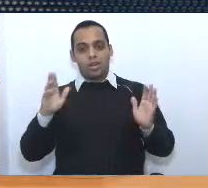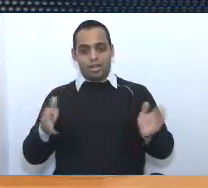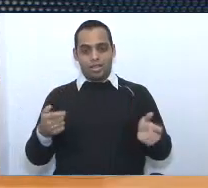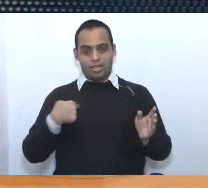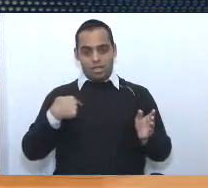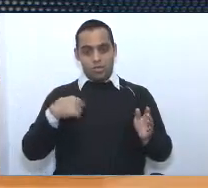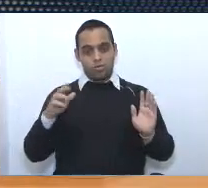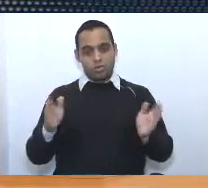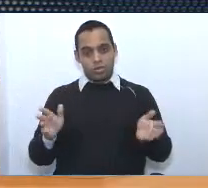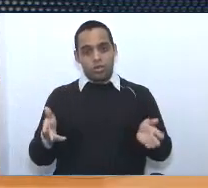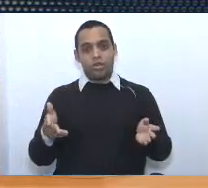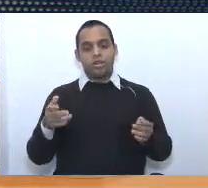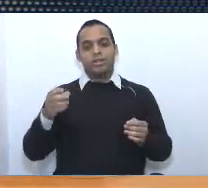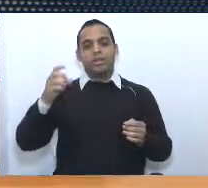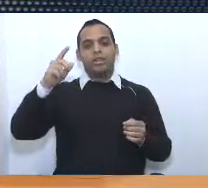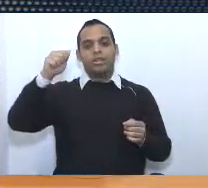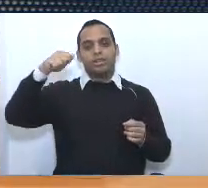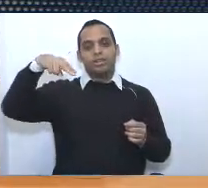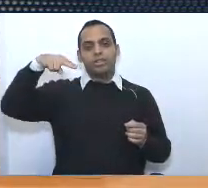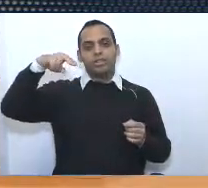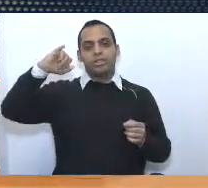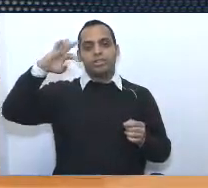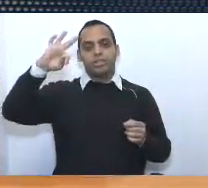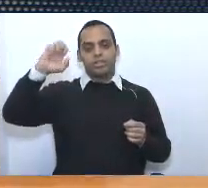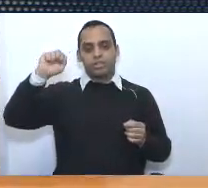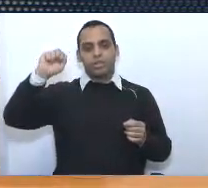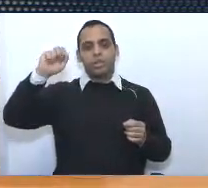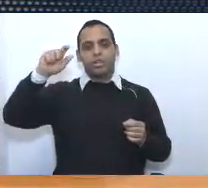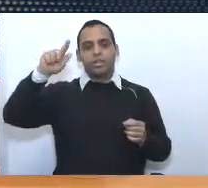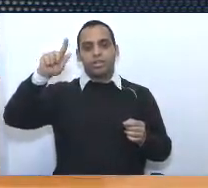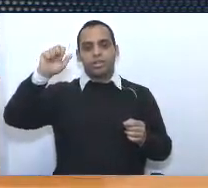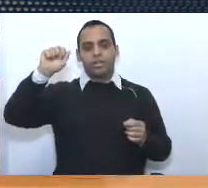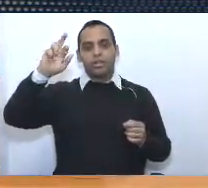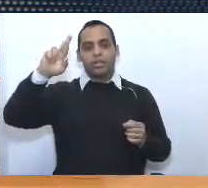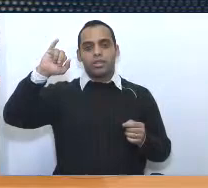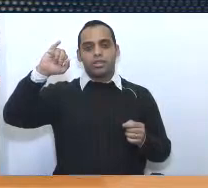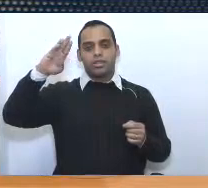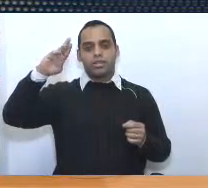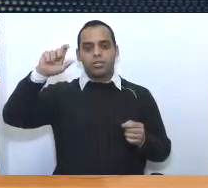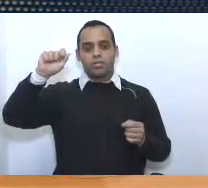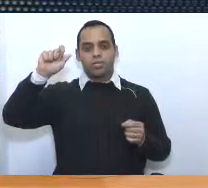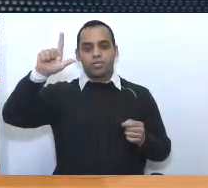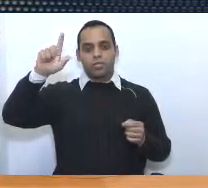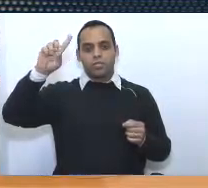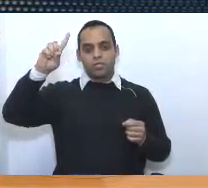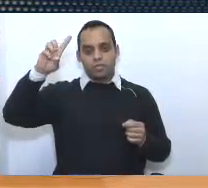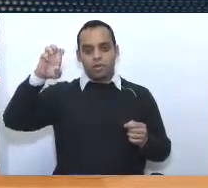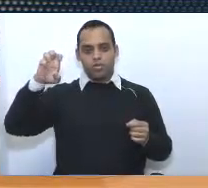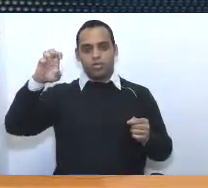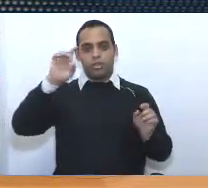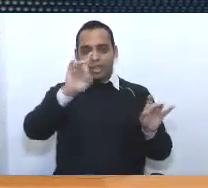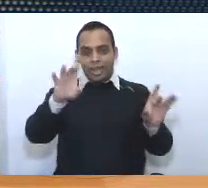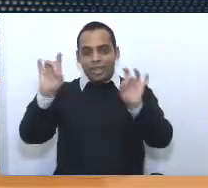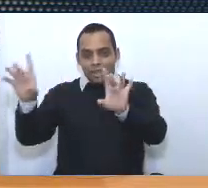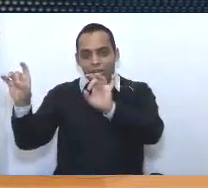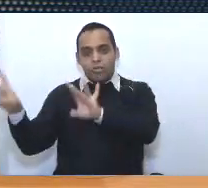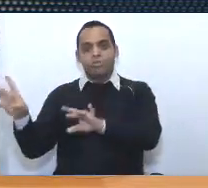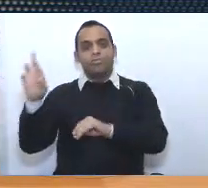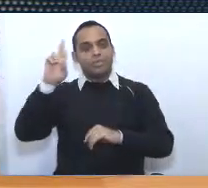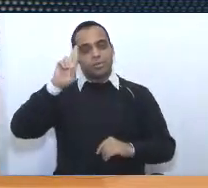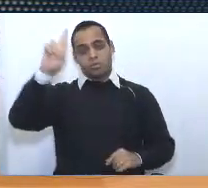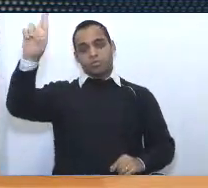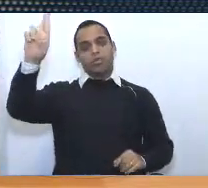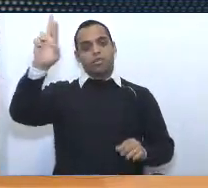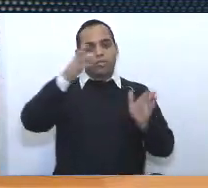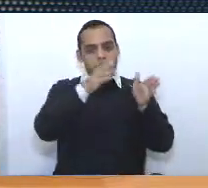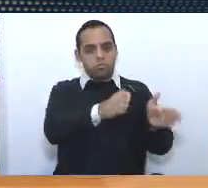pelo Anitta Garibaldi. Então, cada um de nós tem uma responsabilidade em uma determinada área. E